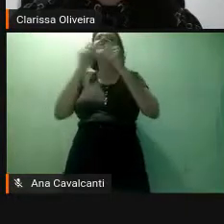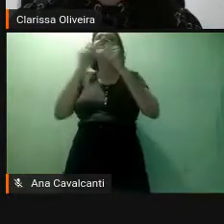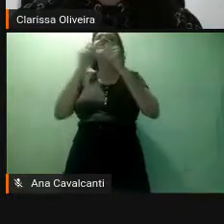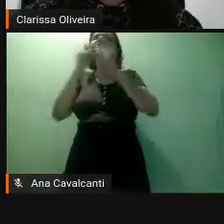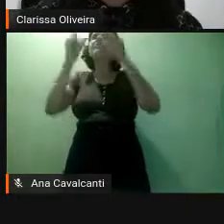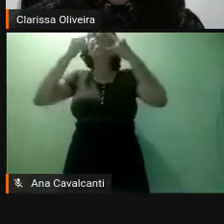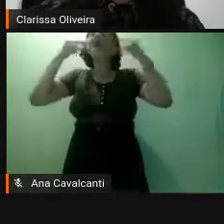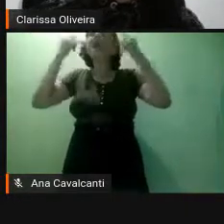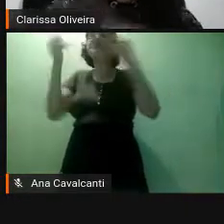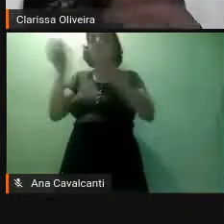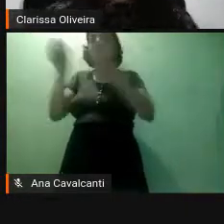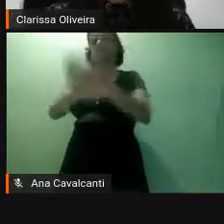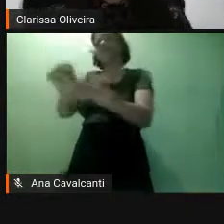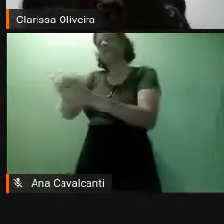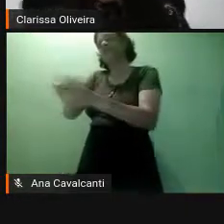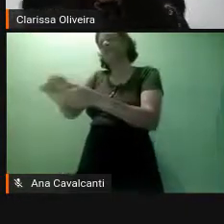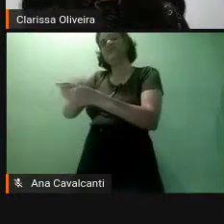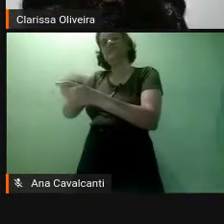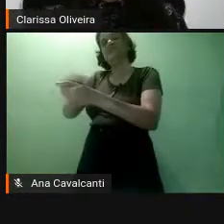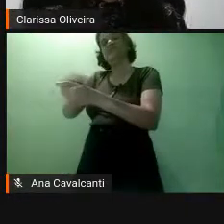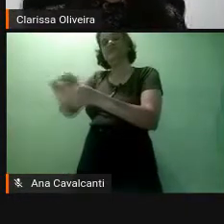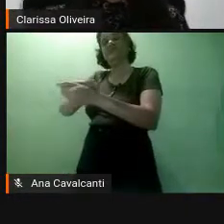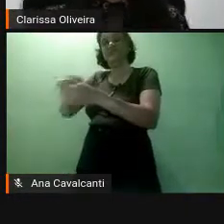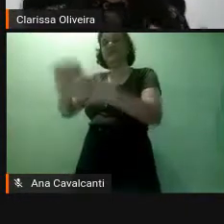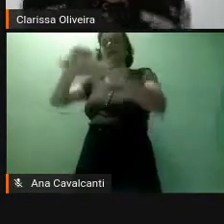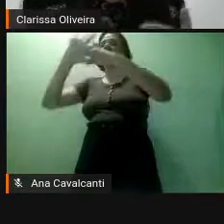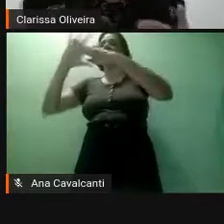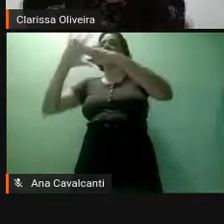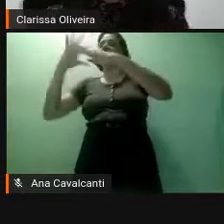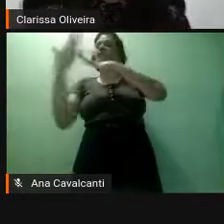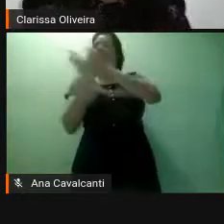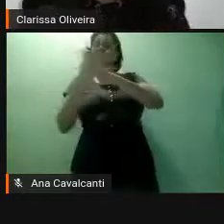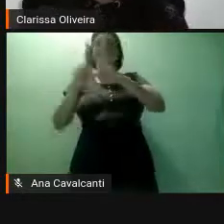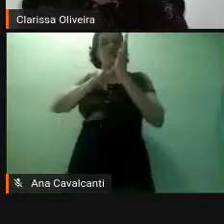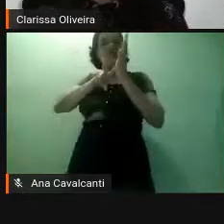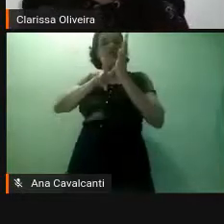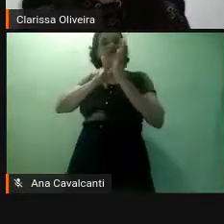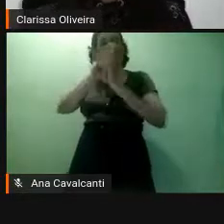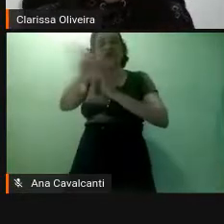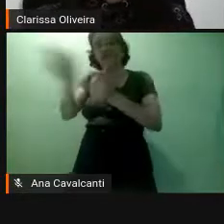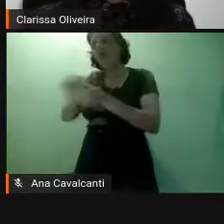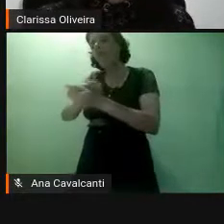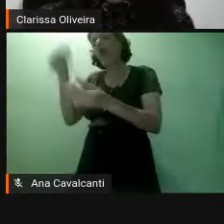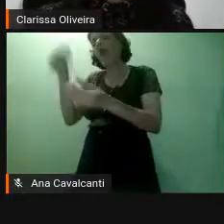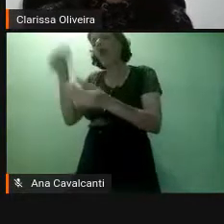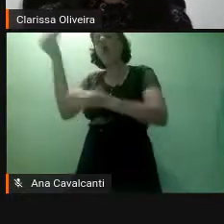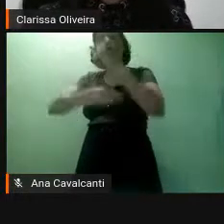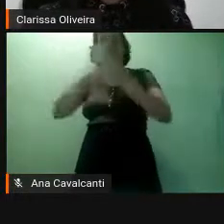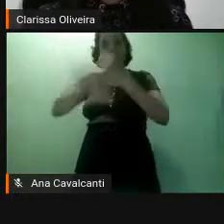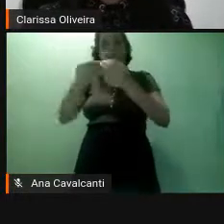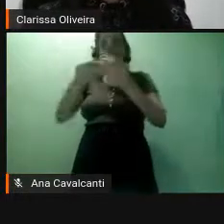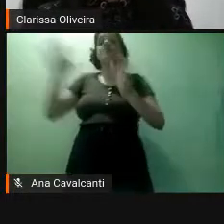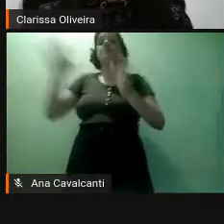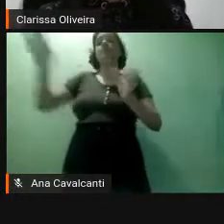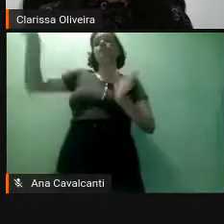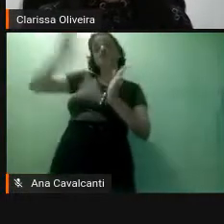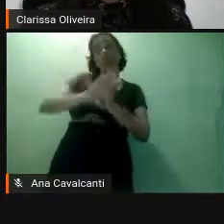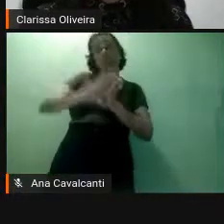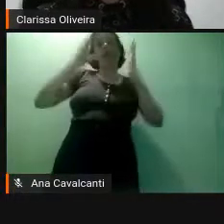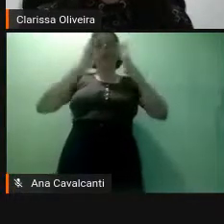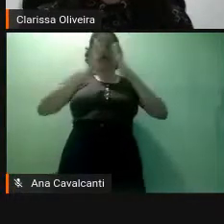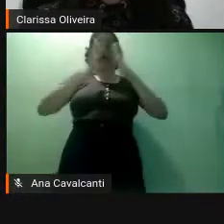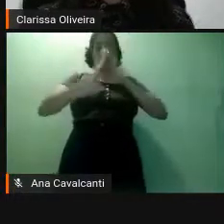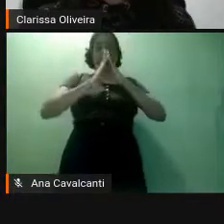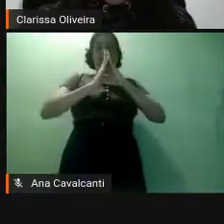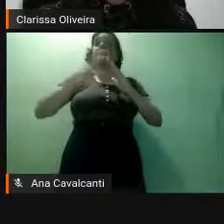minha máscara e eliminar de vez o vírus que tiver ali? Vocês vão chegar em casa, o ideal